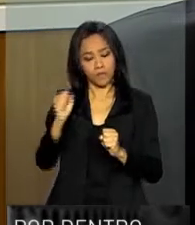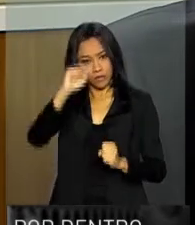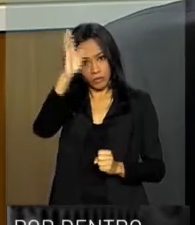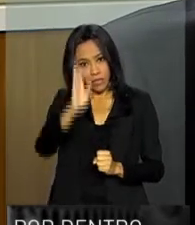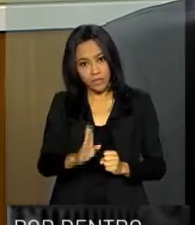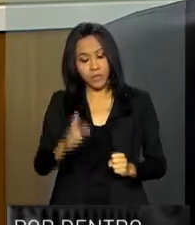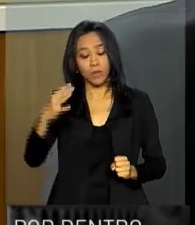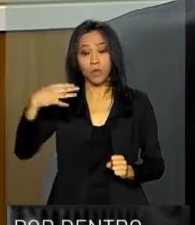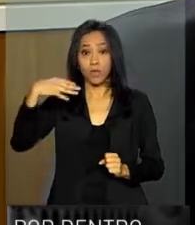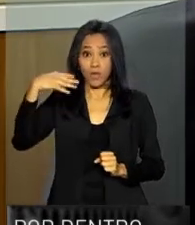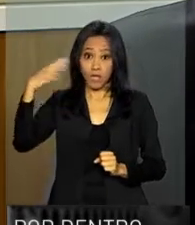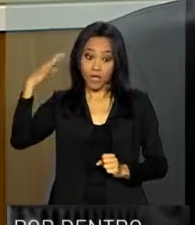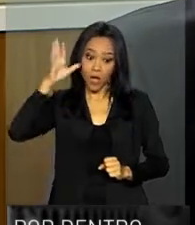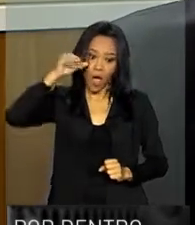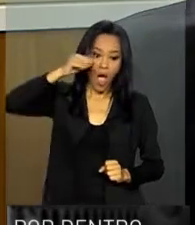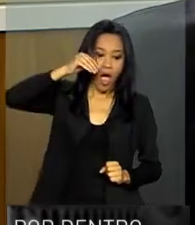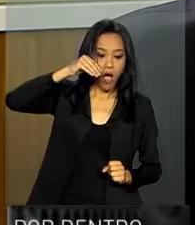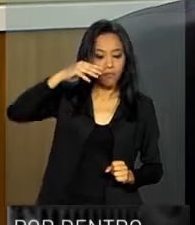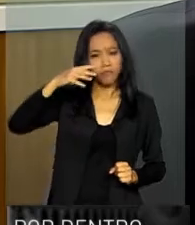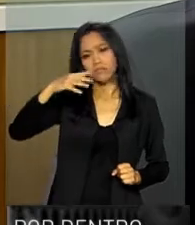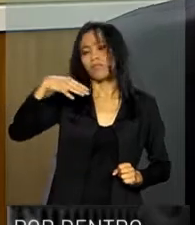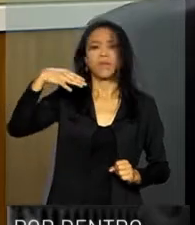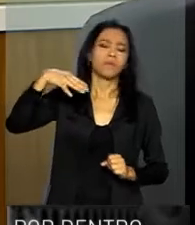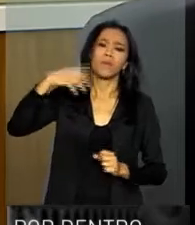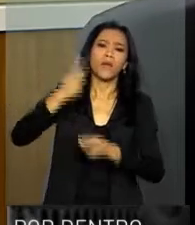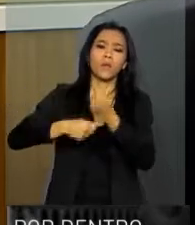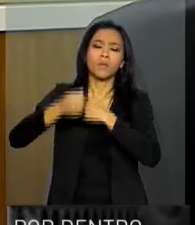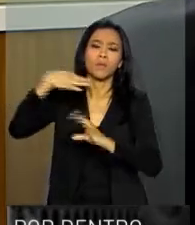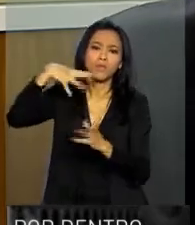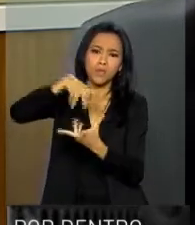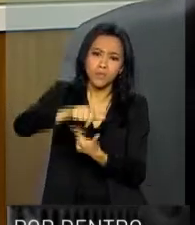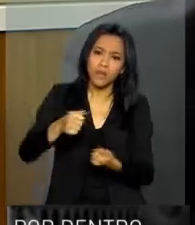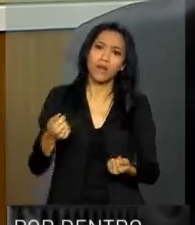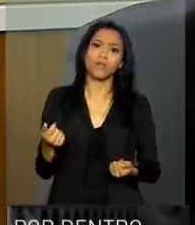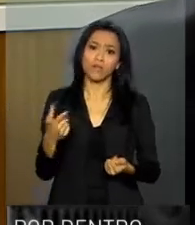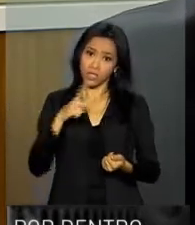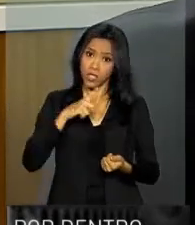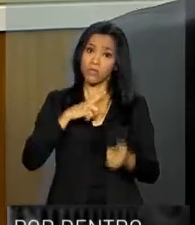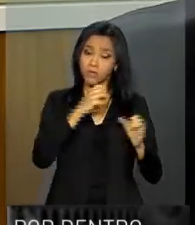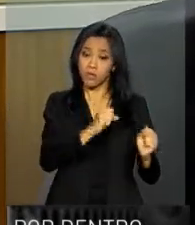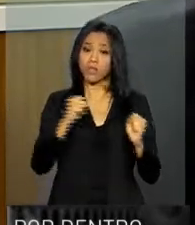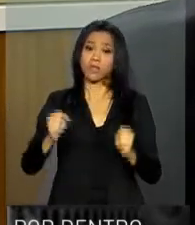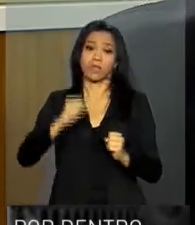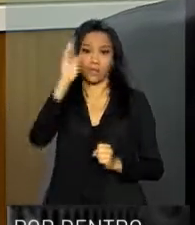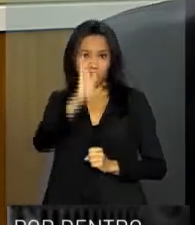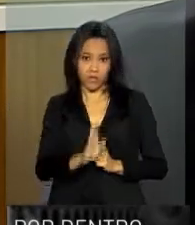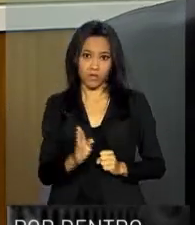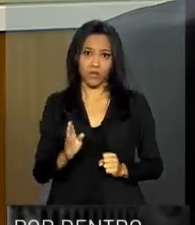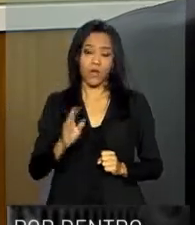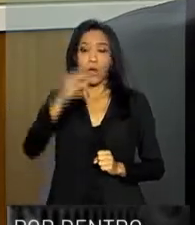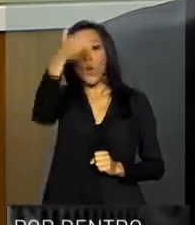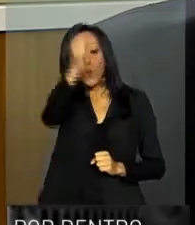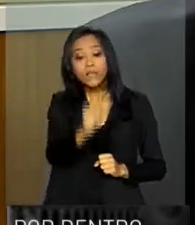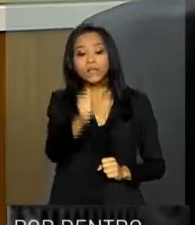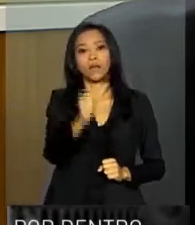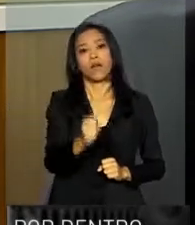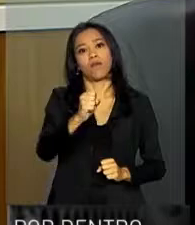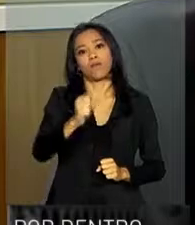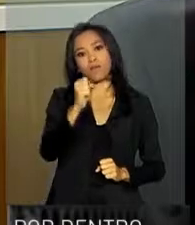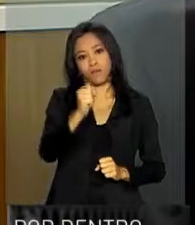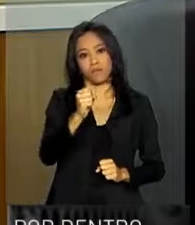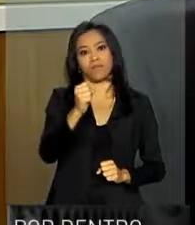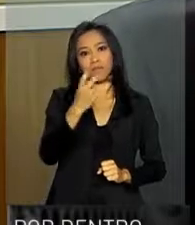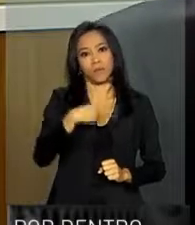países do mundo avaliado pelo fórum econômico mundial pelo wttc nós somos número um potencial natural no planeta o oitavo em potencial cultural